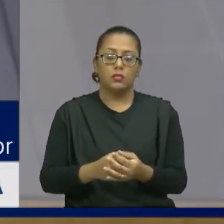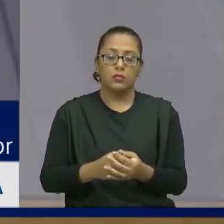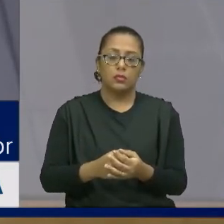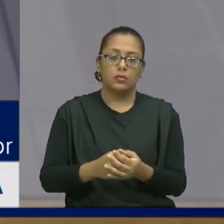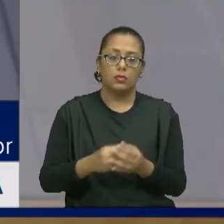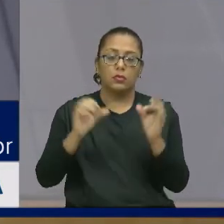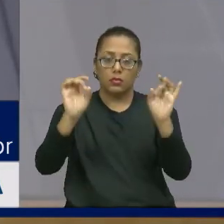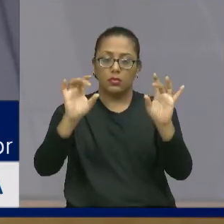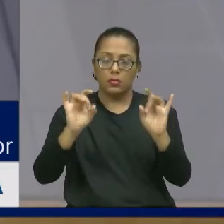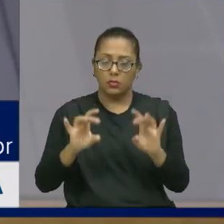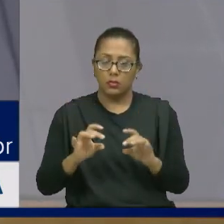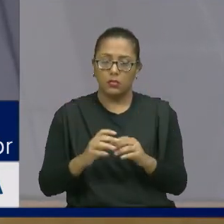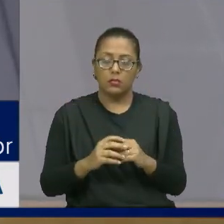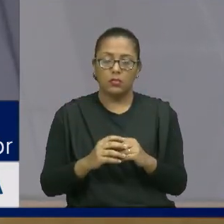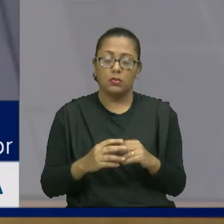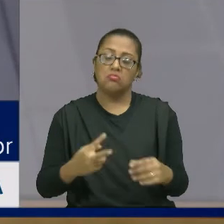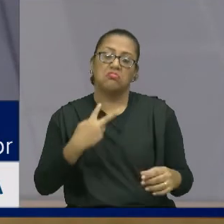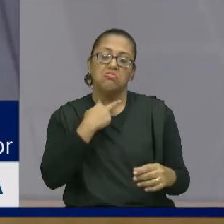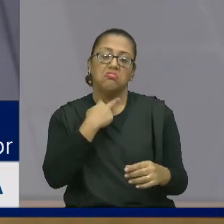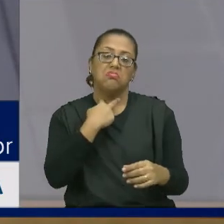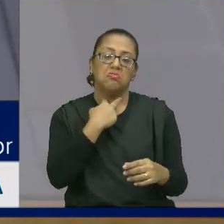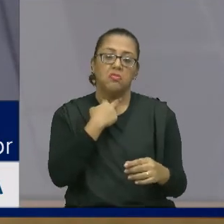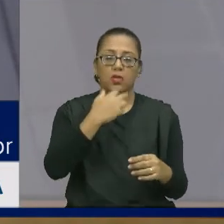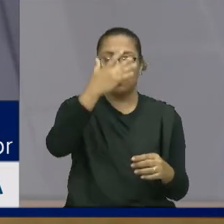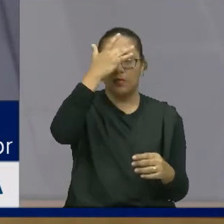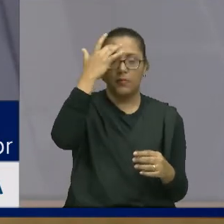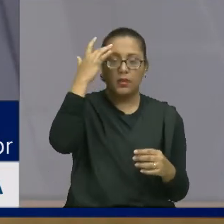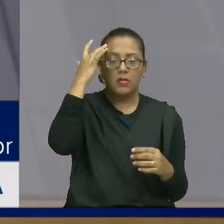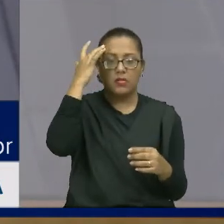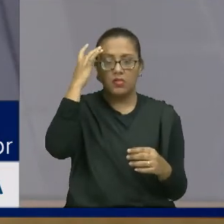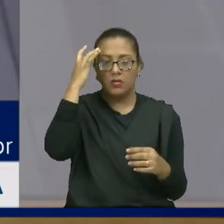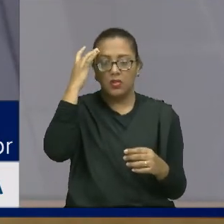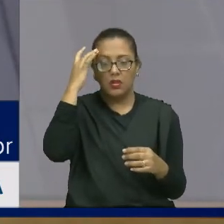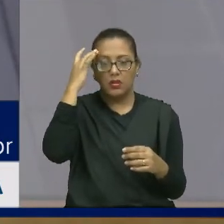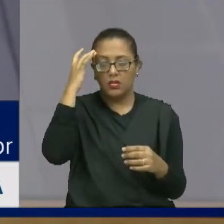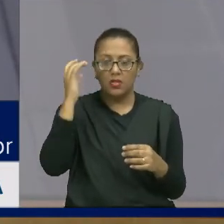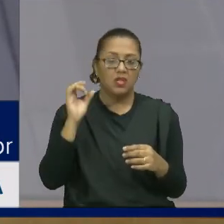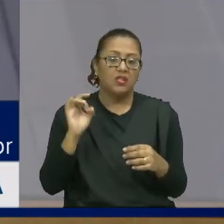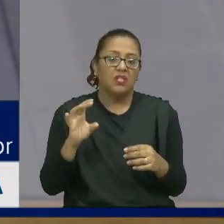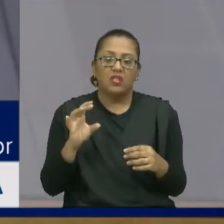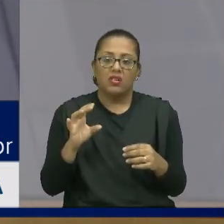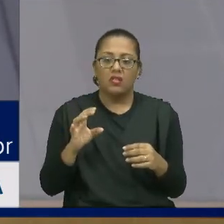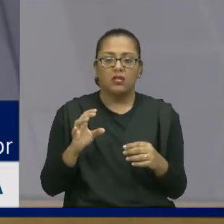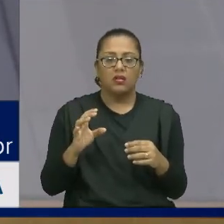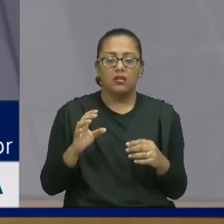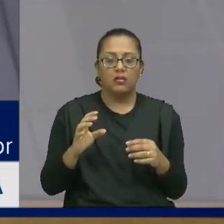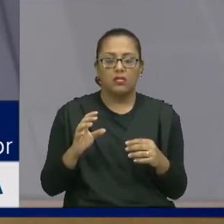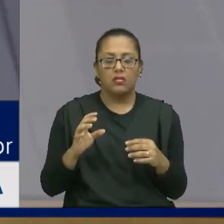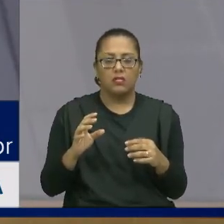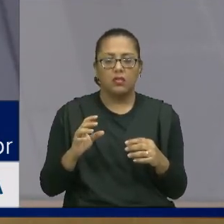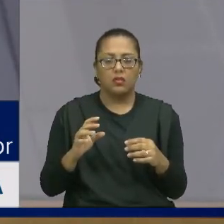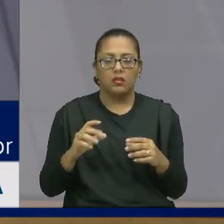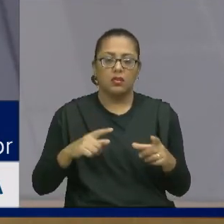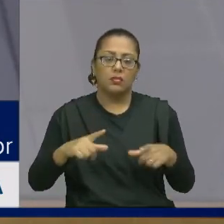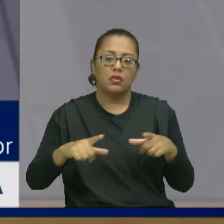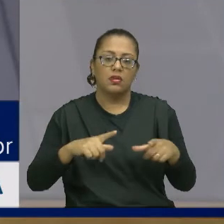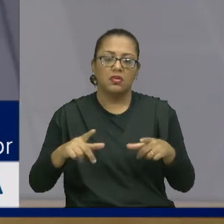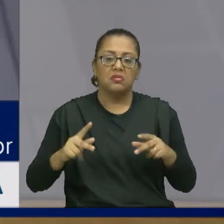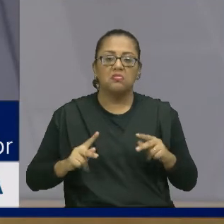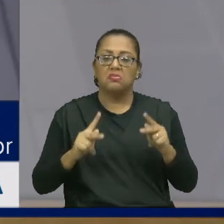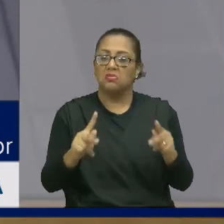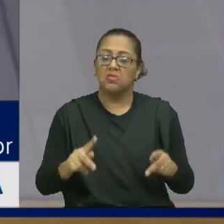pode os seus membros serem nomeados dentro de servidores públicos de carreira